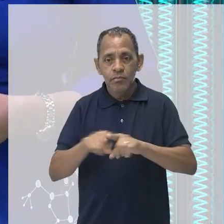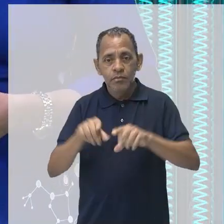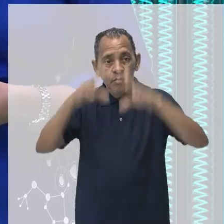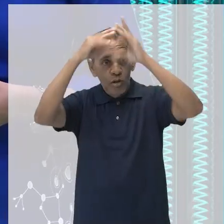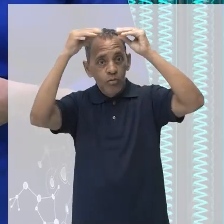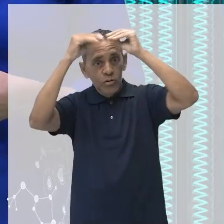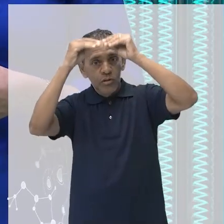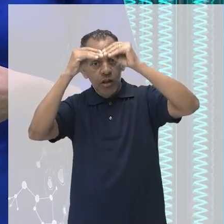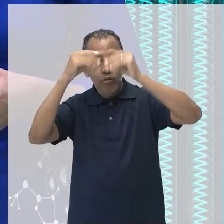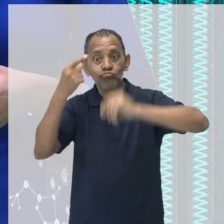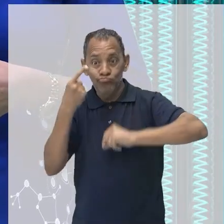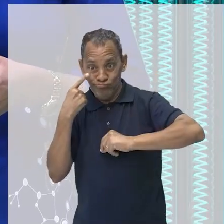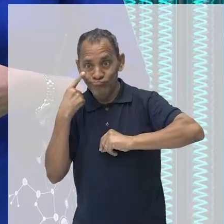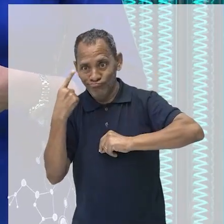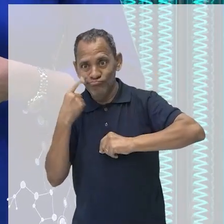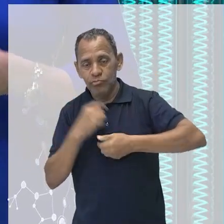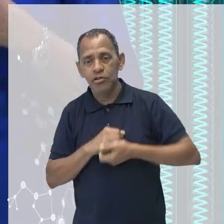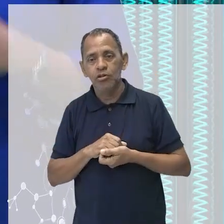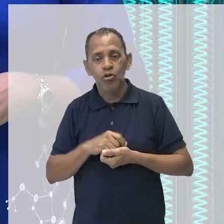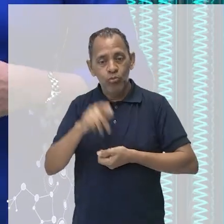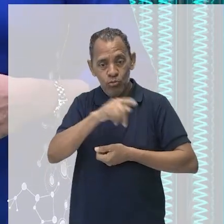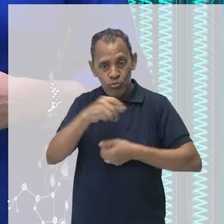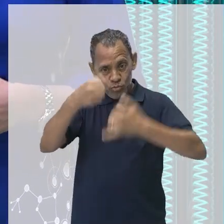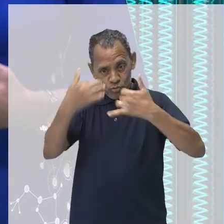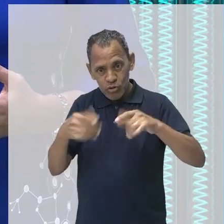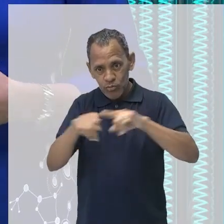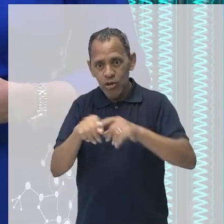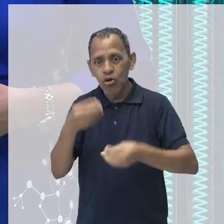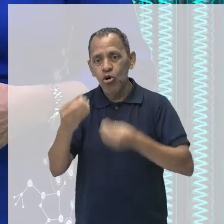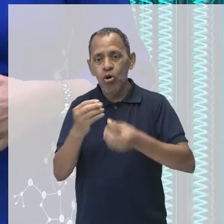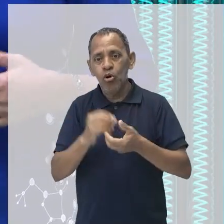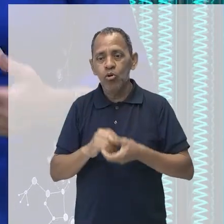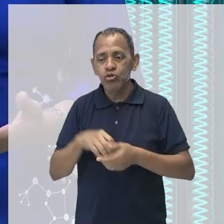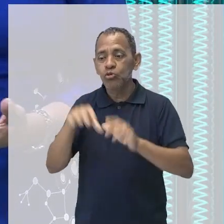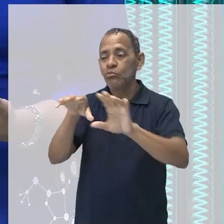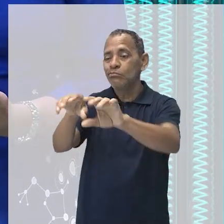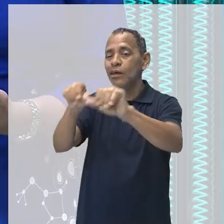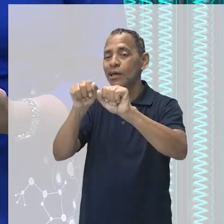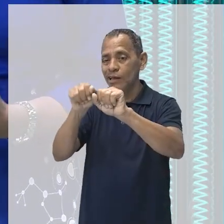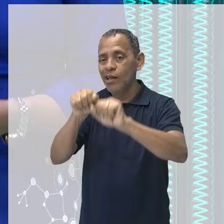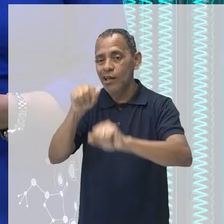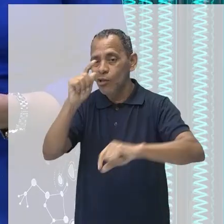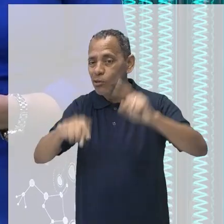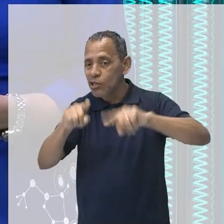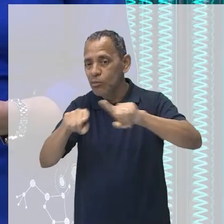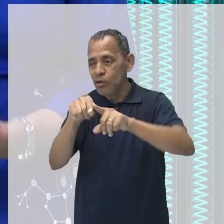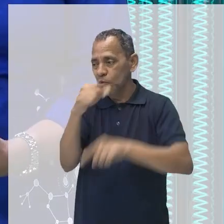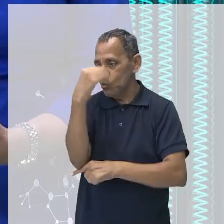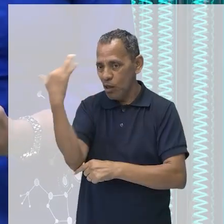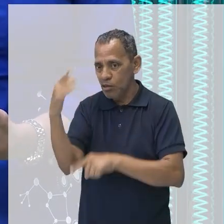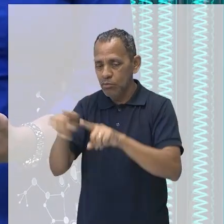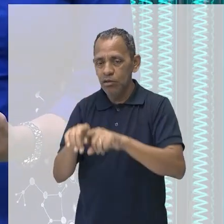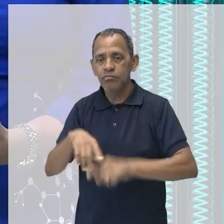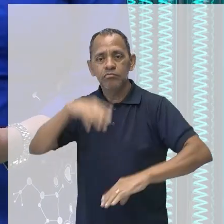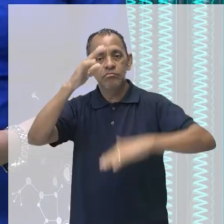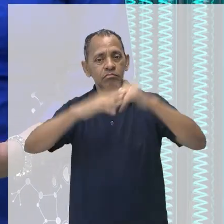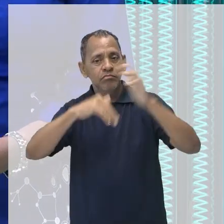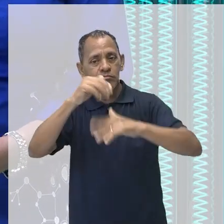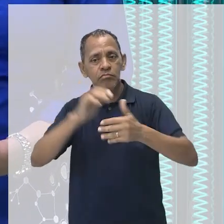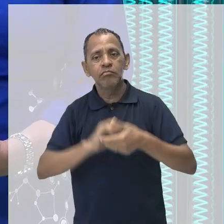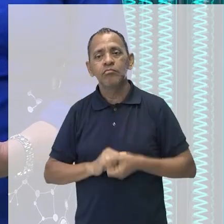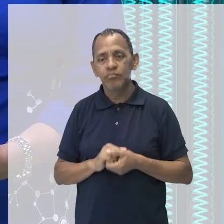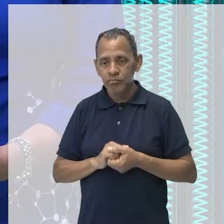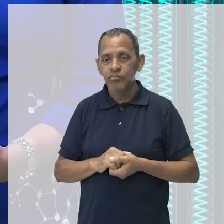professor Dário pegou ali como se estivesse tomando uma água, né? Que é um objeto abstrato, quanto profissional, enfoca